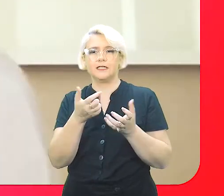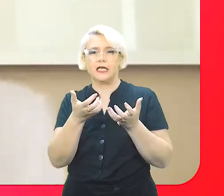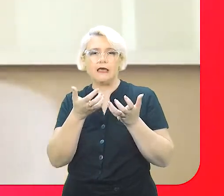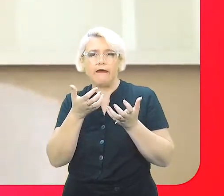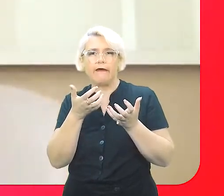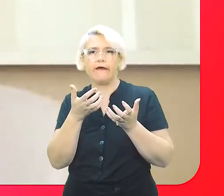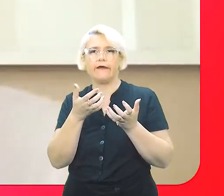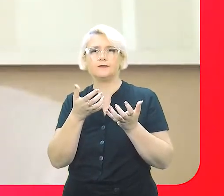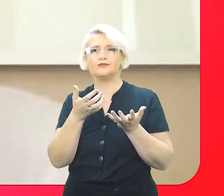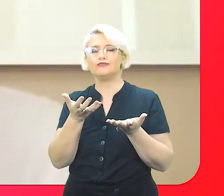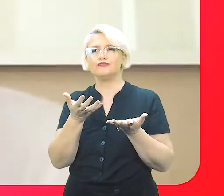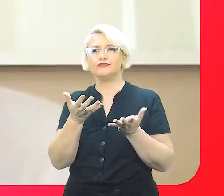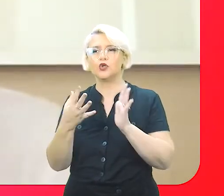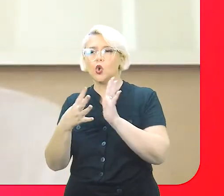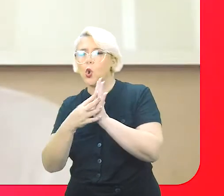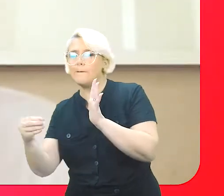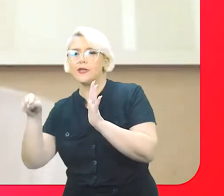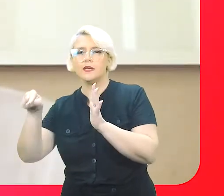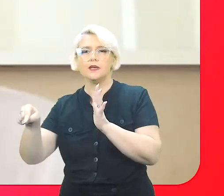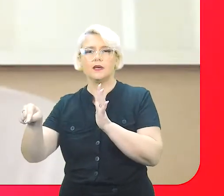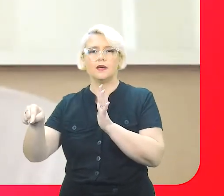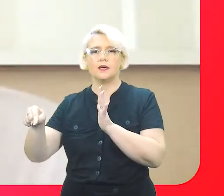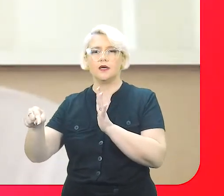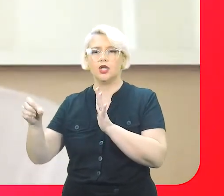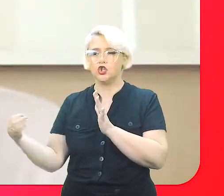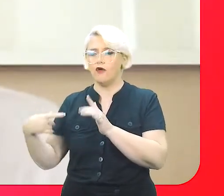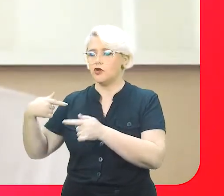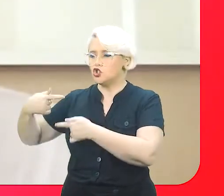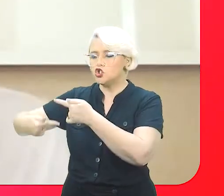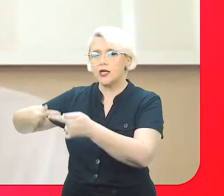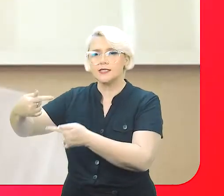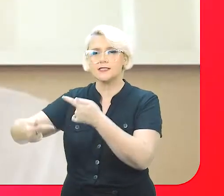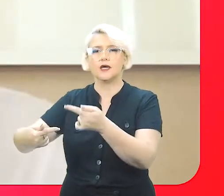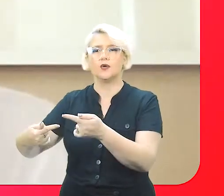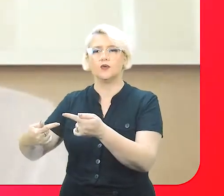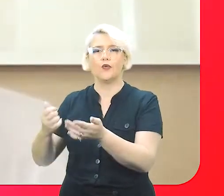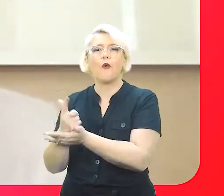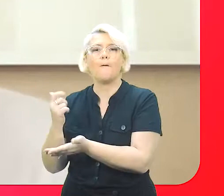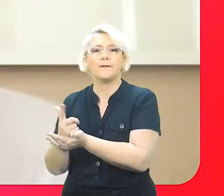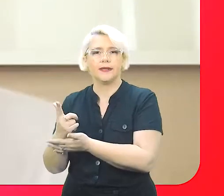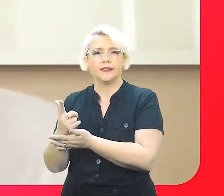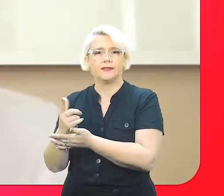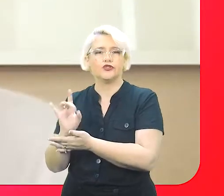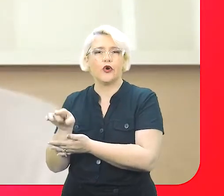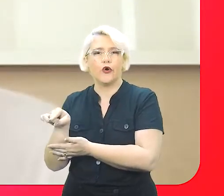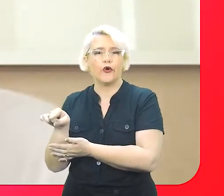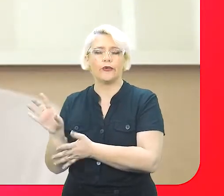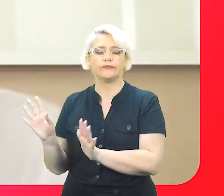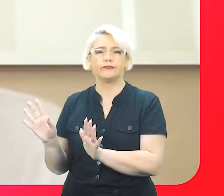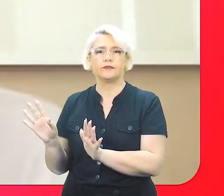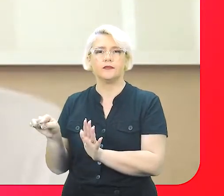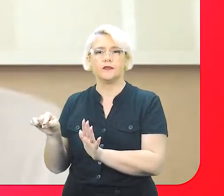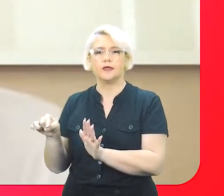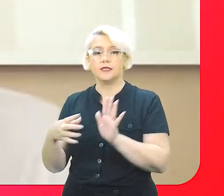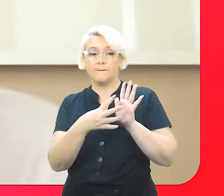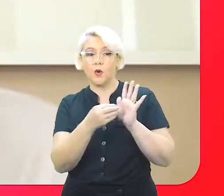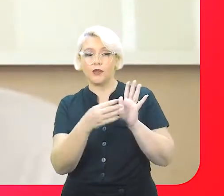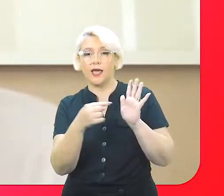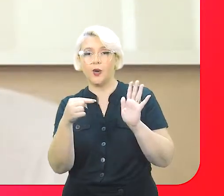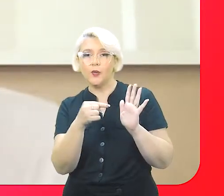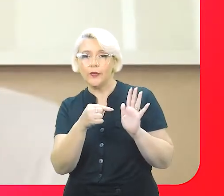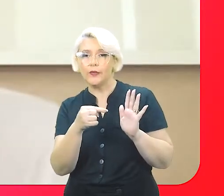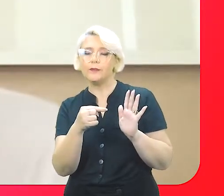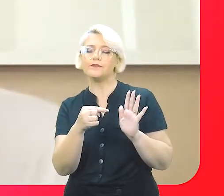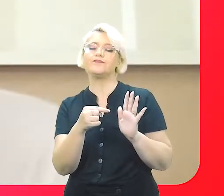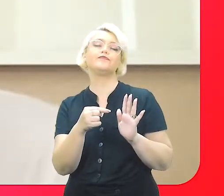quer que as novas gerações consumam, né, para que esse modelo